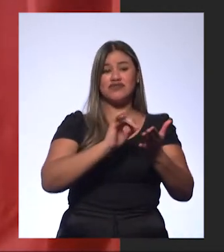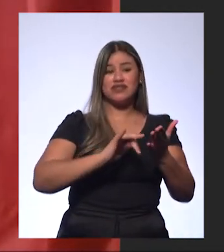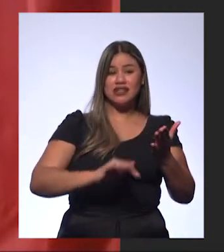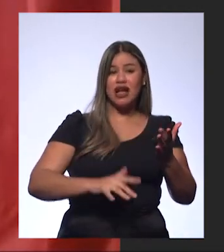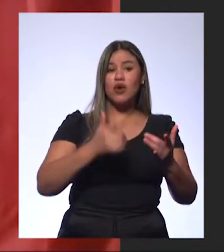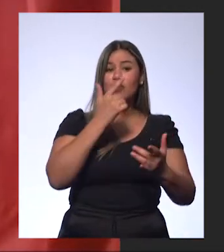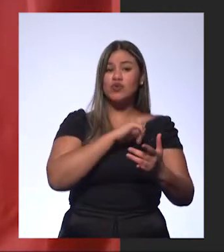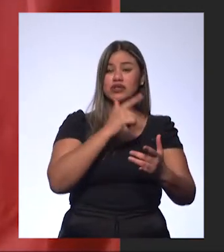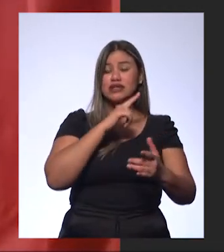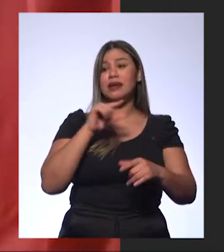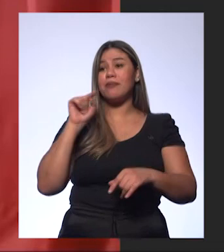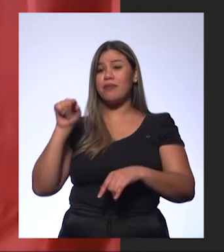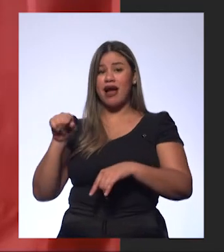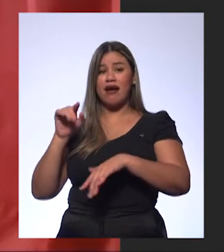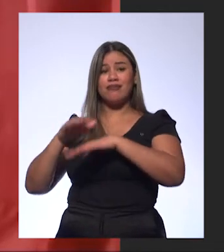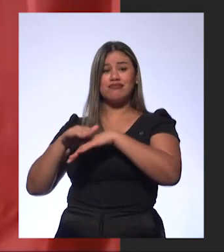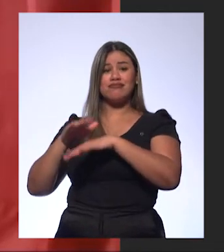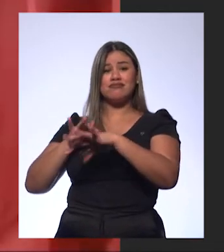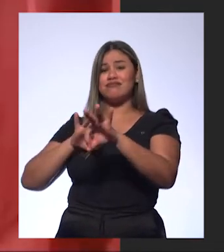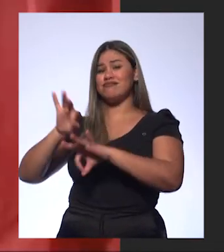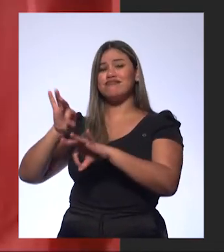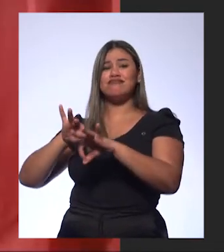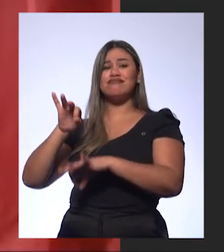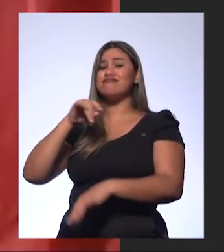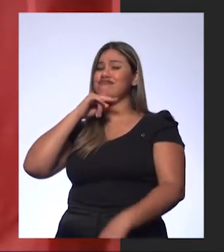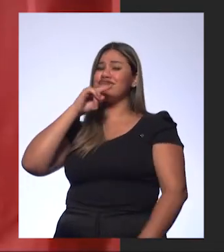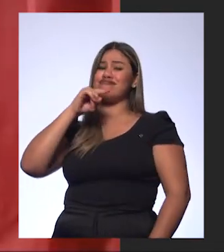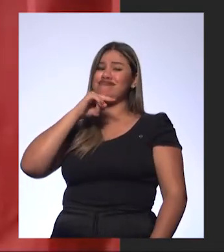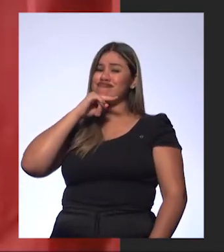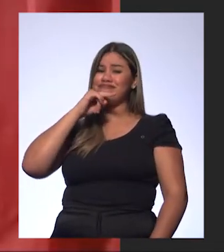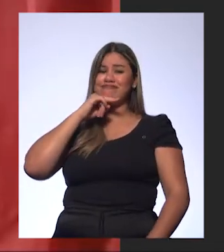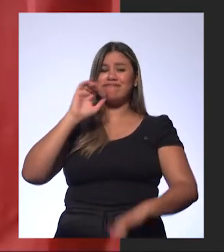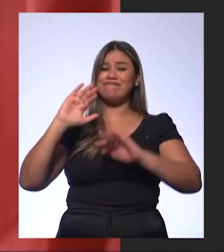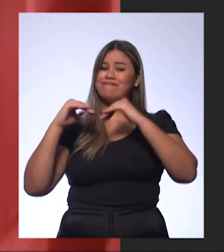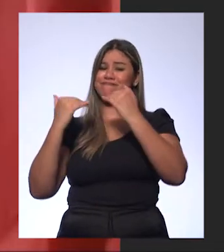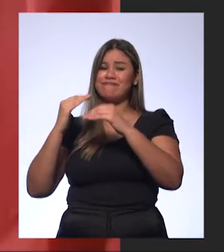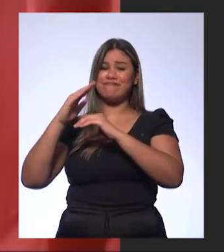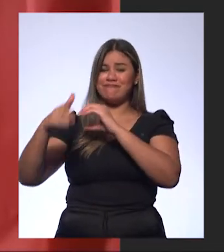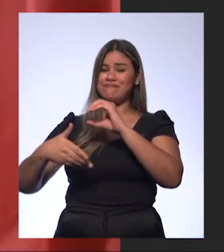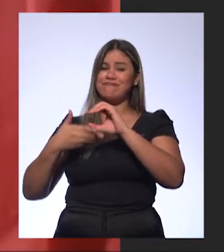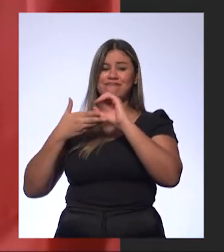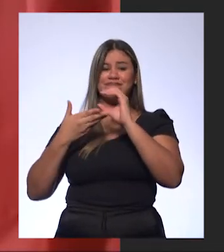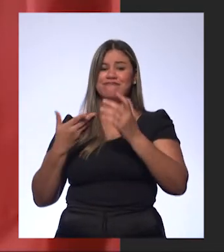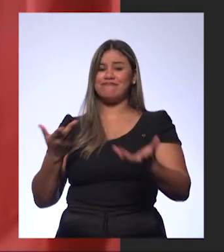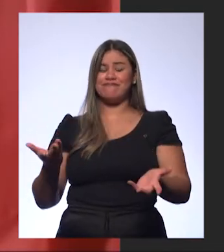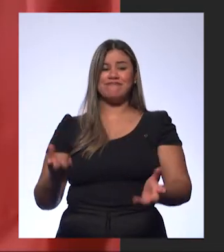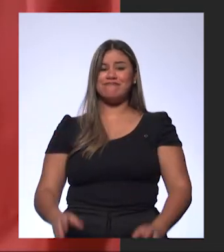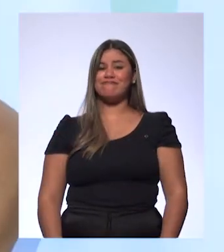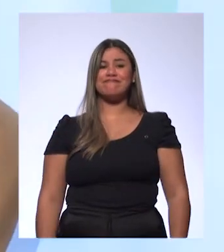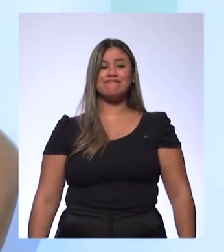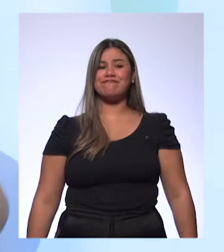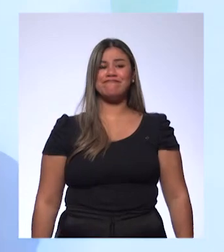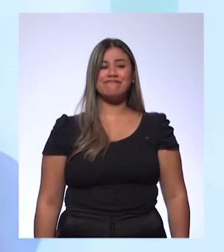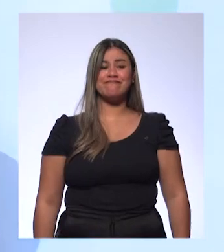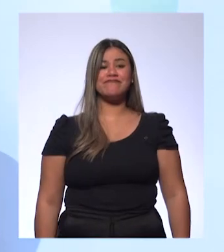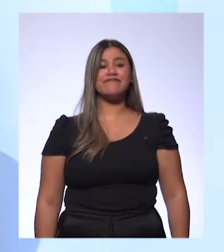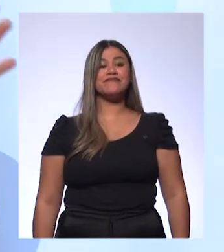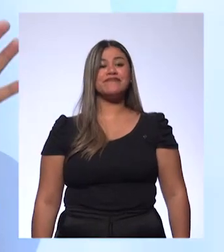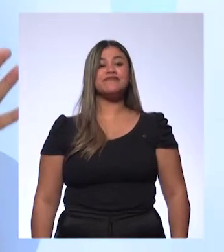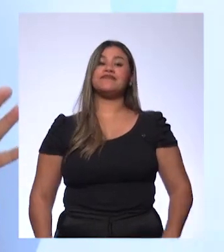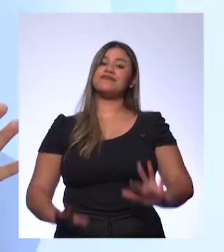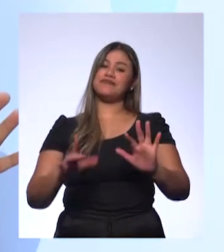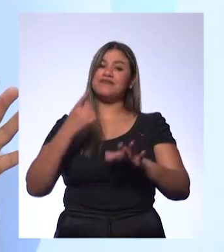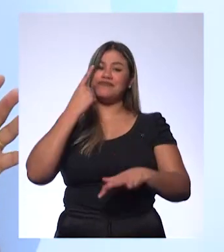consegui colocar nada em prática da campanha da sustentabilidade. Olha só, pessoal. Então,